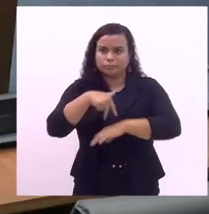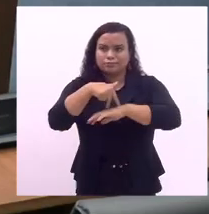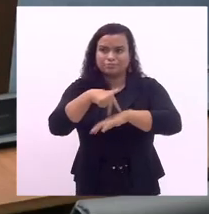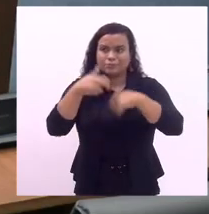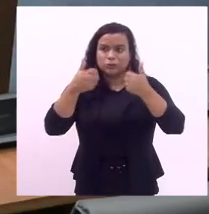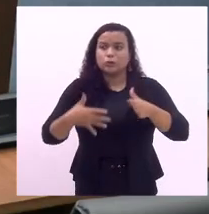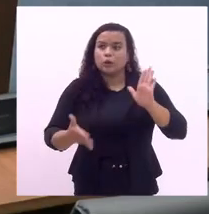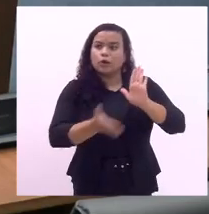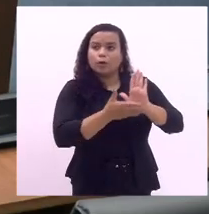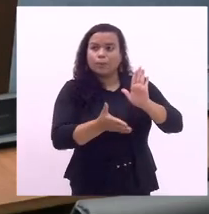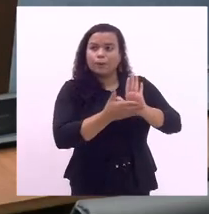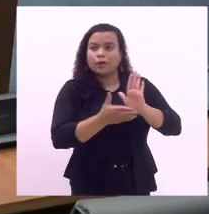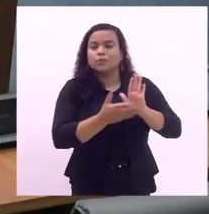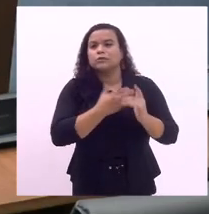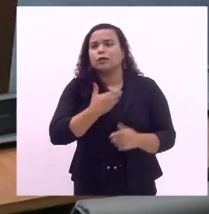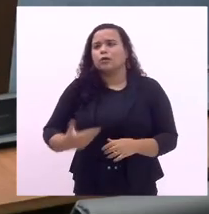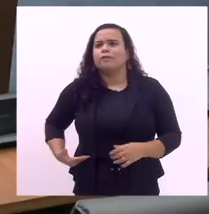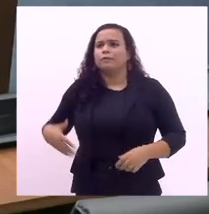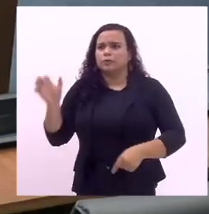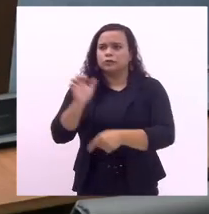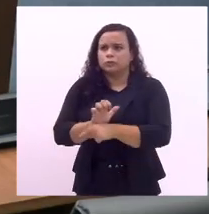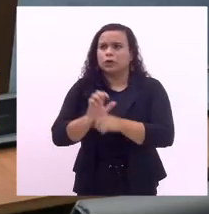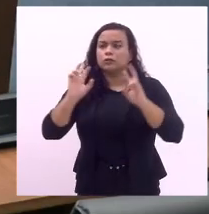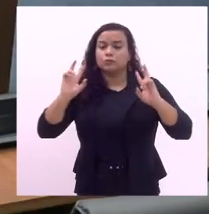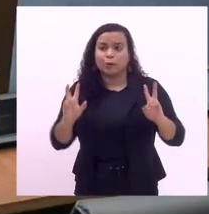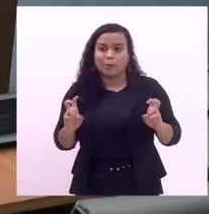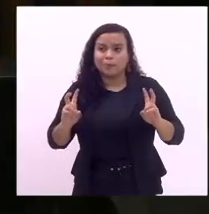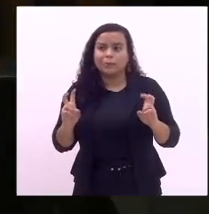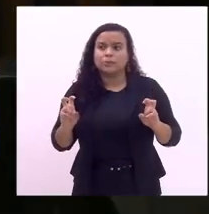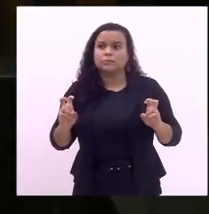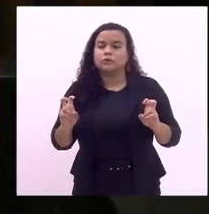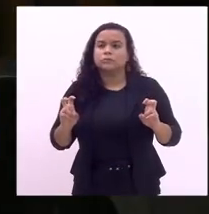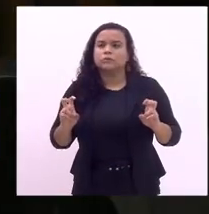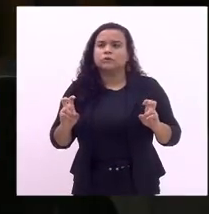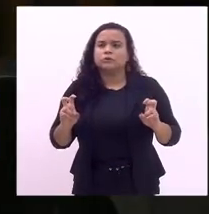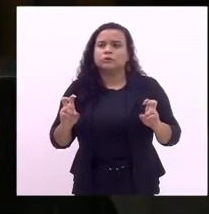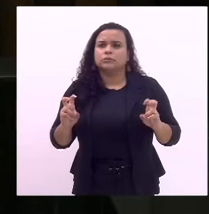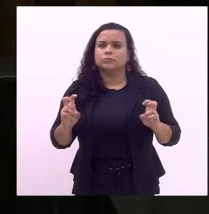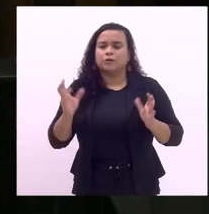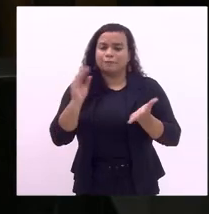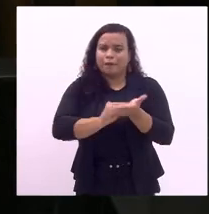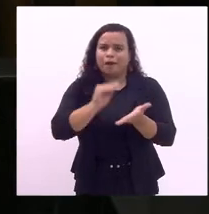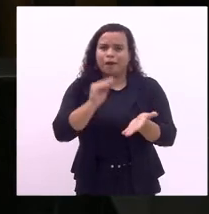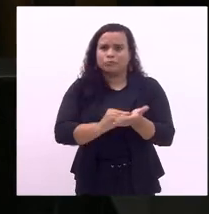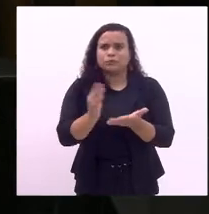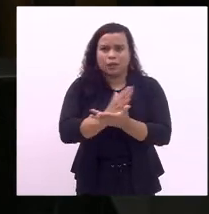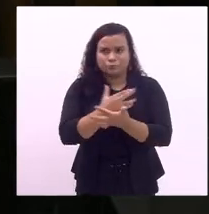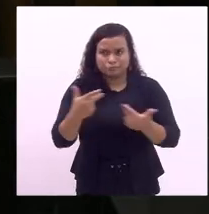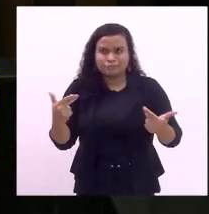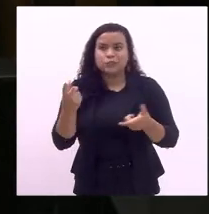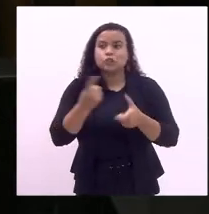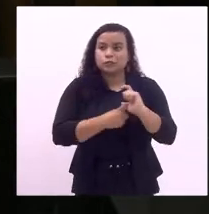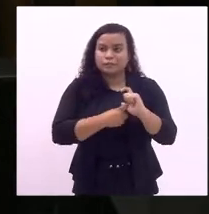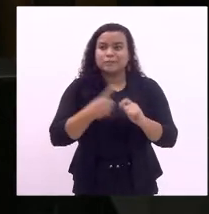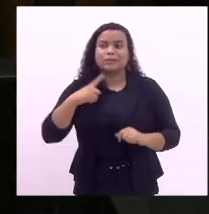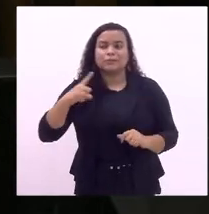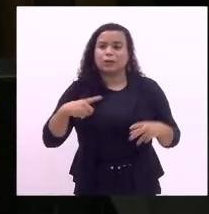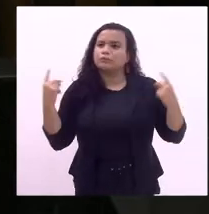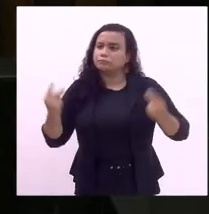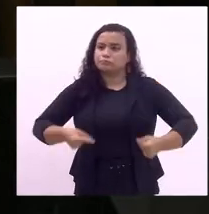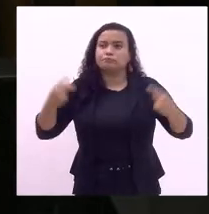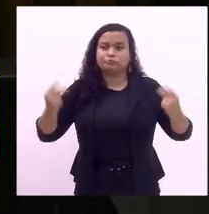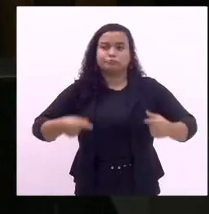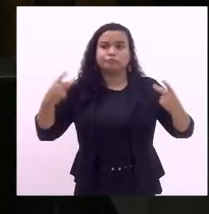uma cobrança do governo estadual com relação a algumas pendências, algumas dívidas que permanecem com